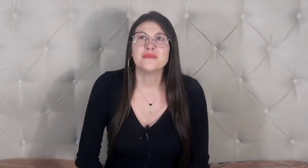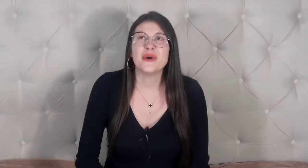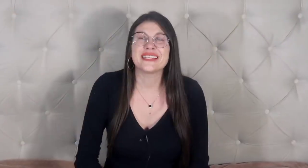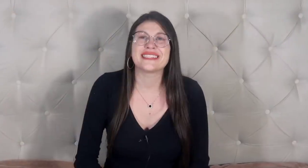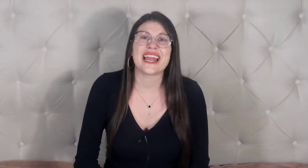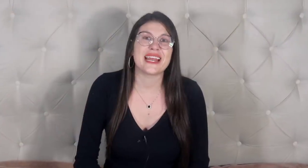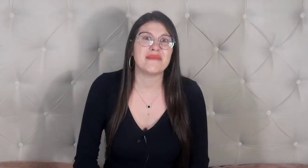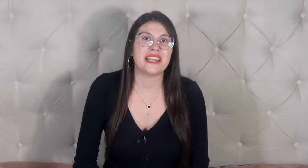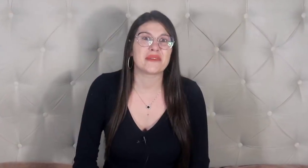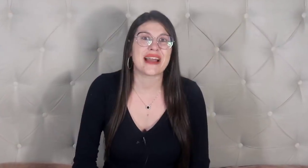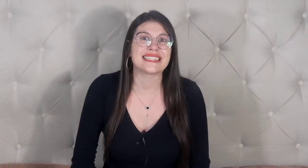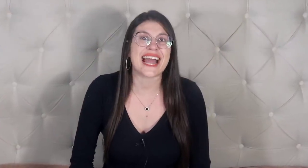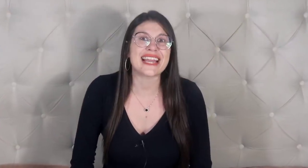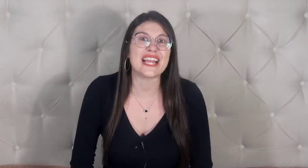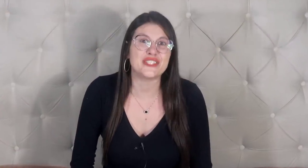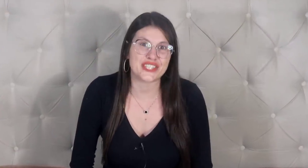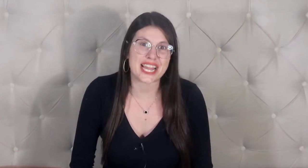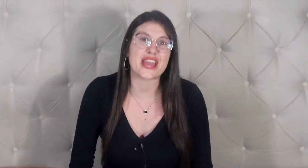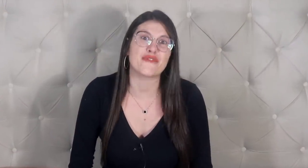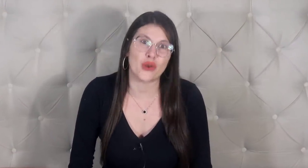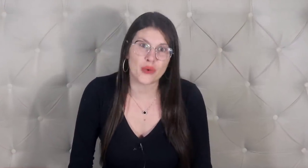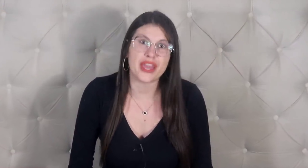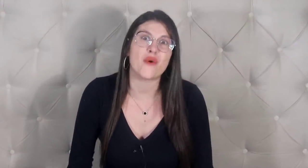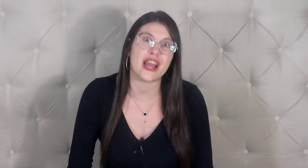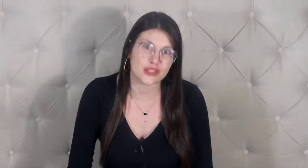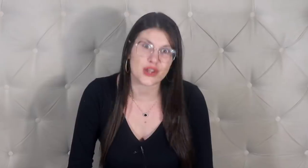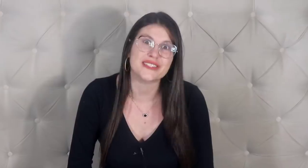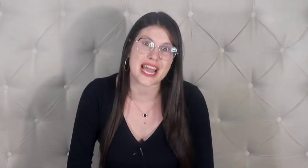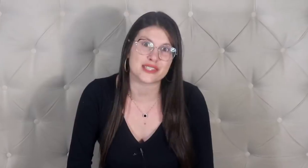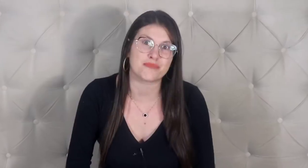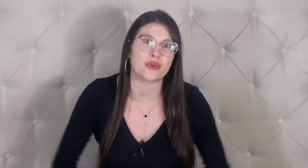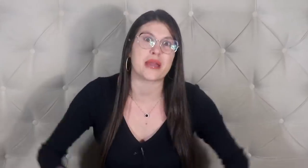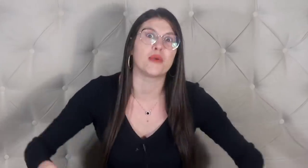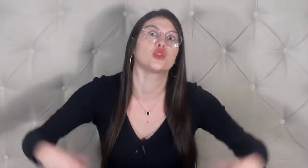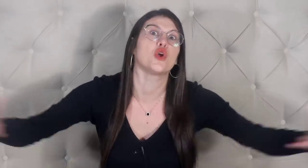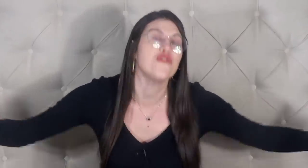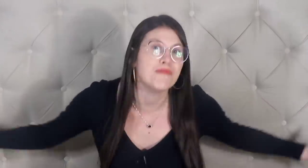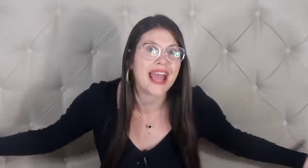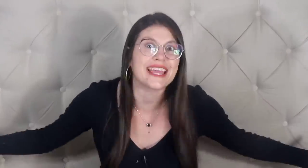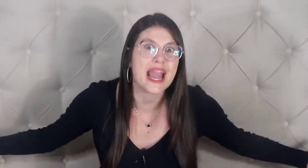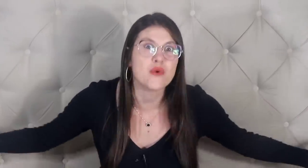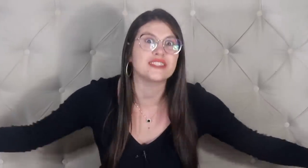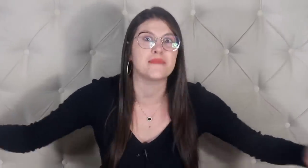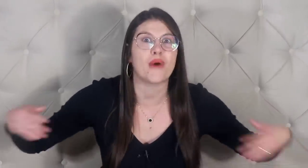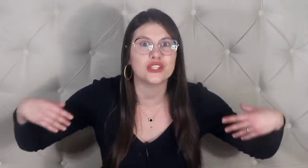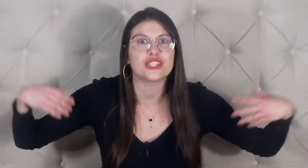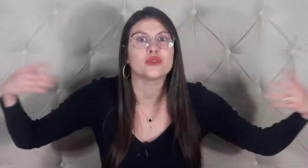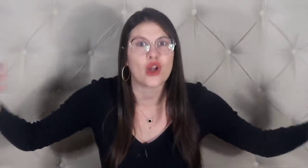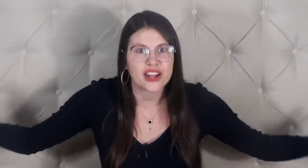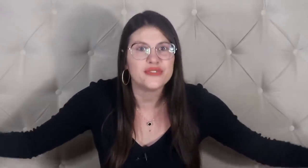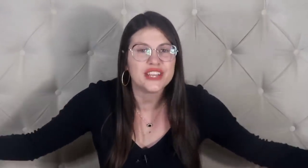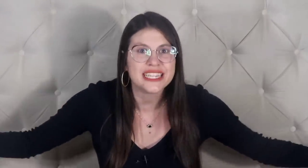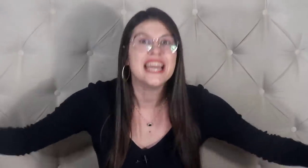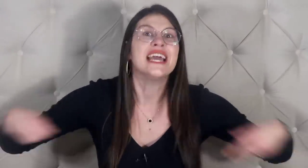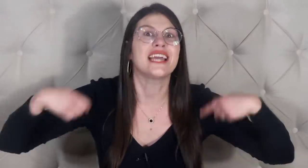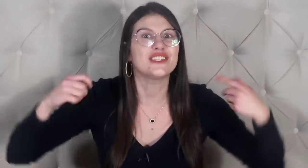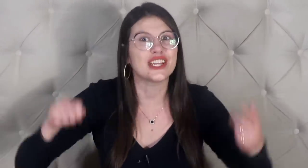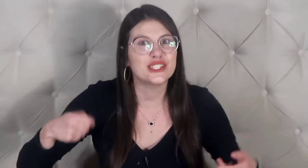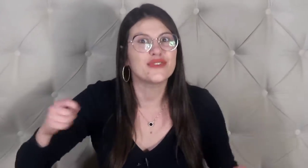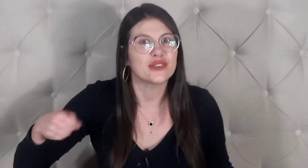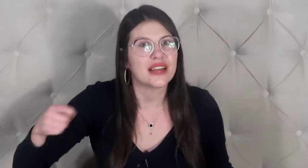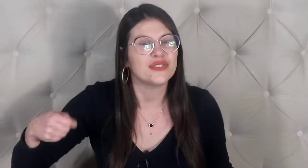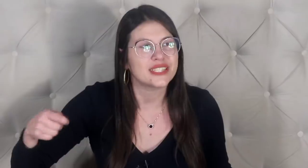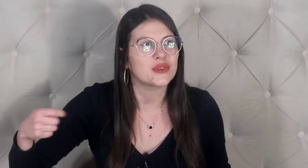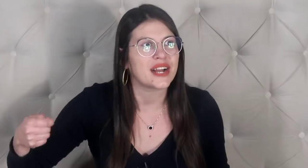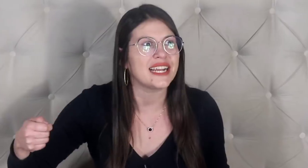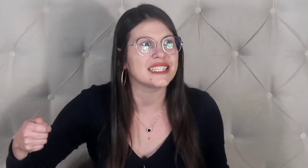disquetes. Pois é, né, menino? Mas há quem diga que evoluir é um retrocesso, porque Bluetooth pra quê quando se pode ter um toca-fita que a